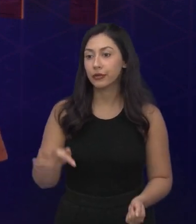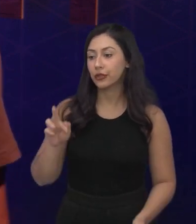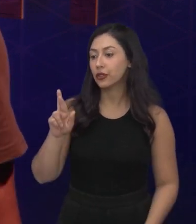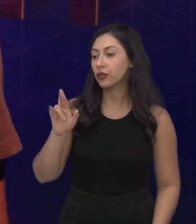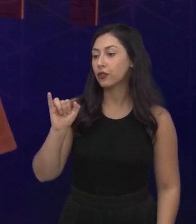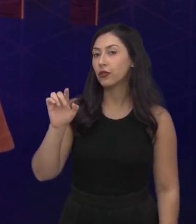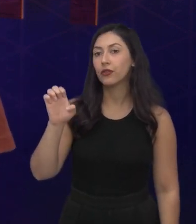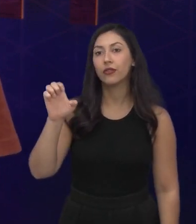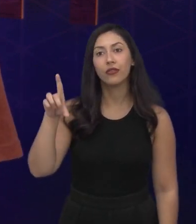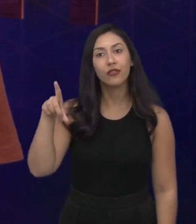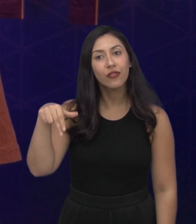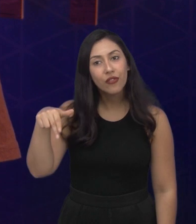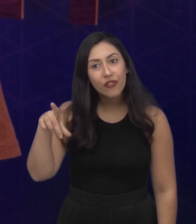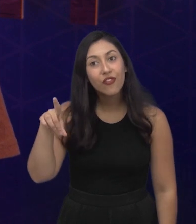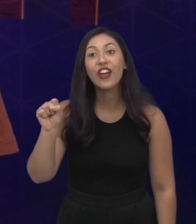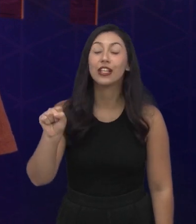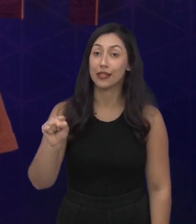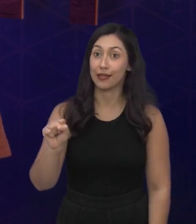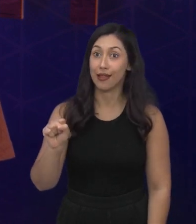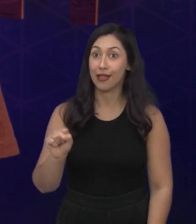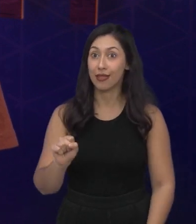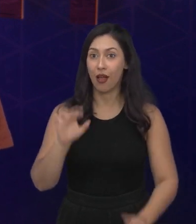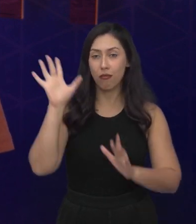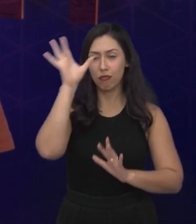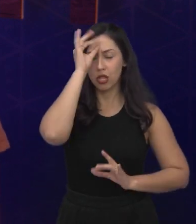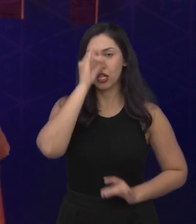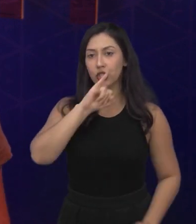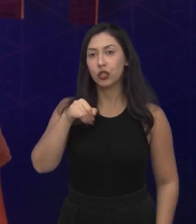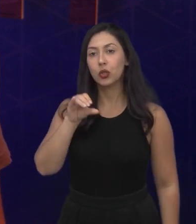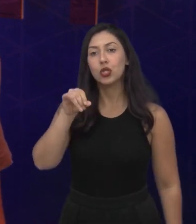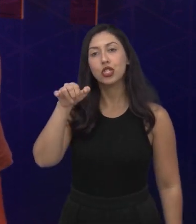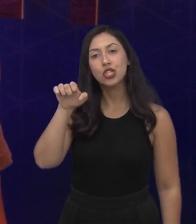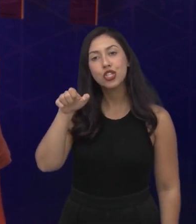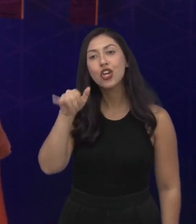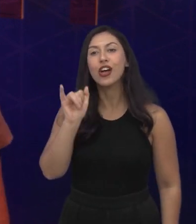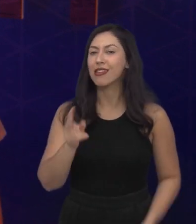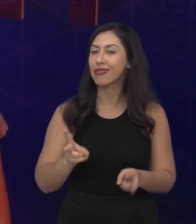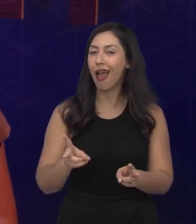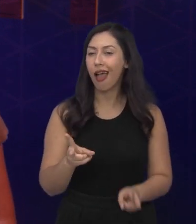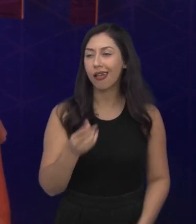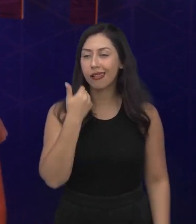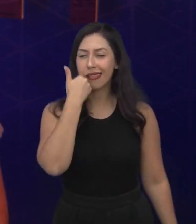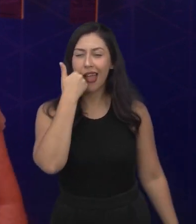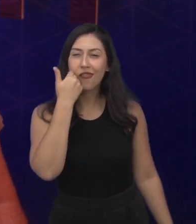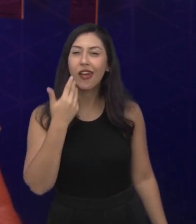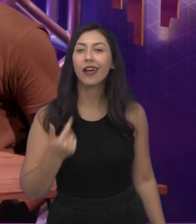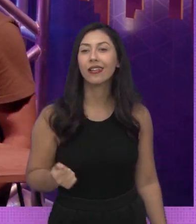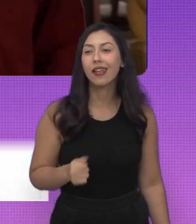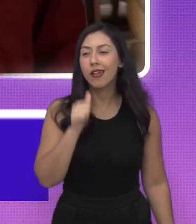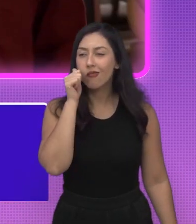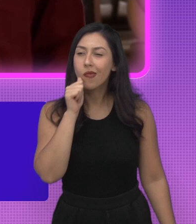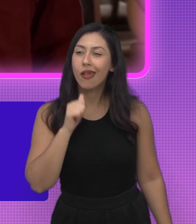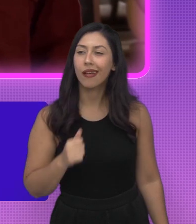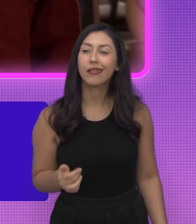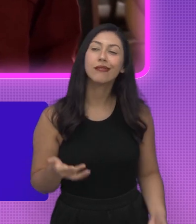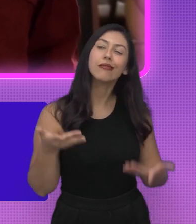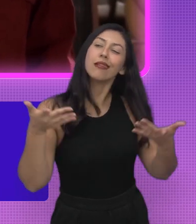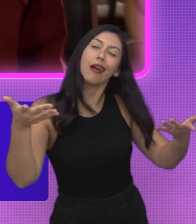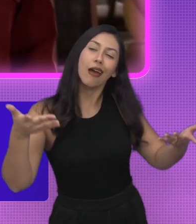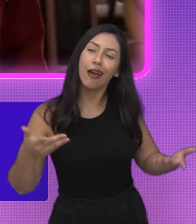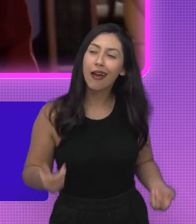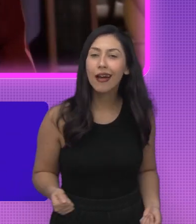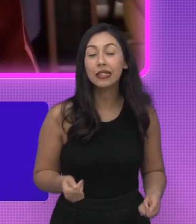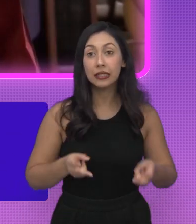em Friends, o Joey, ele é o mulherengo, entendeu? Ele chega pra qualquer menina e manda o how